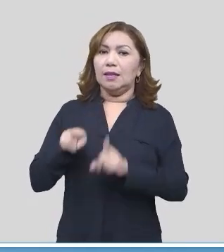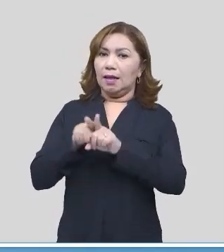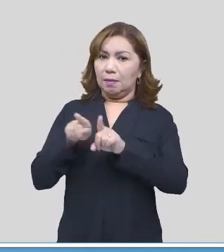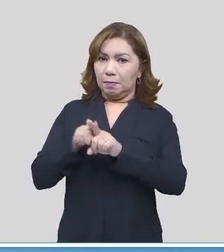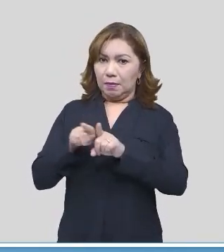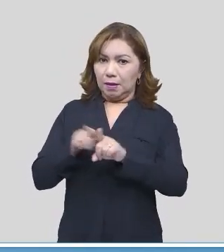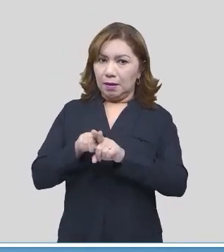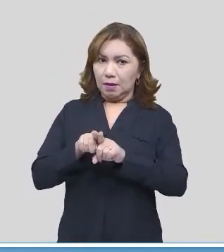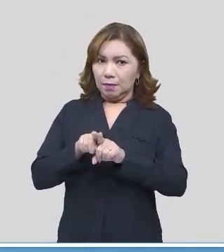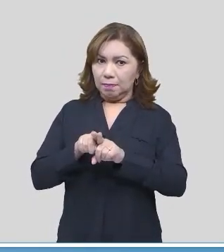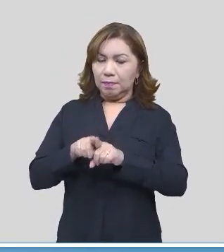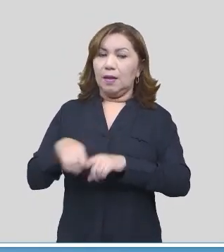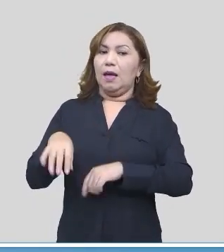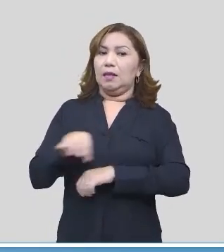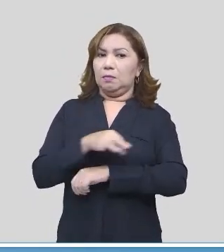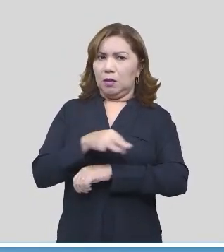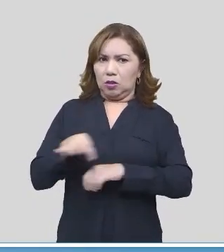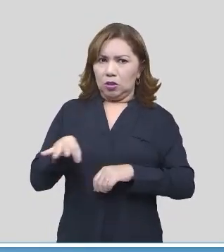as medidas